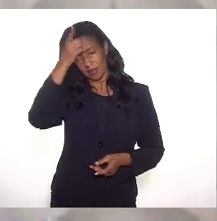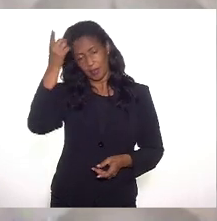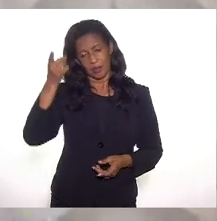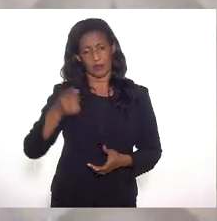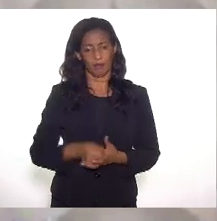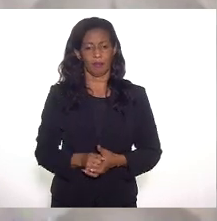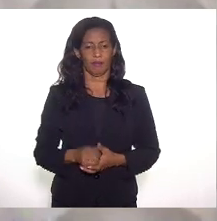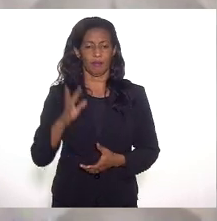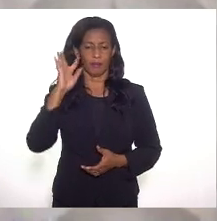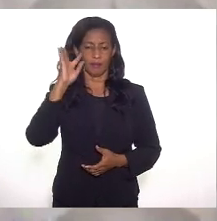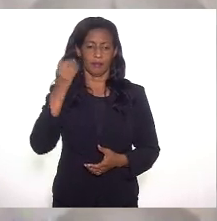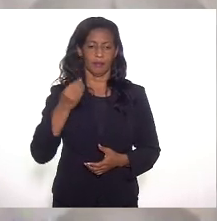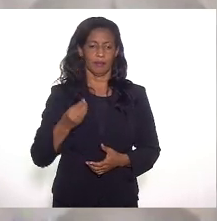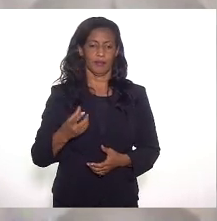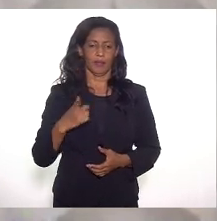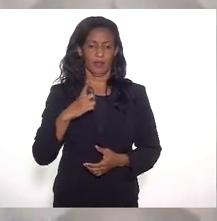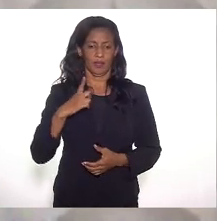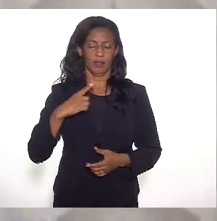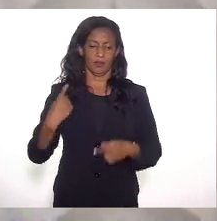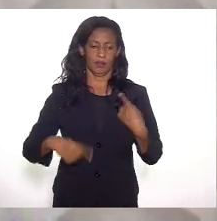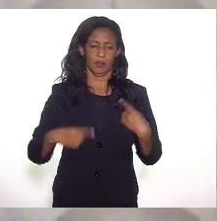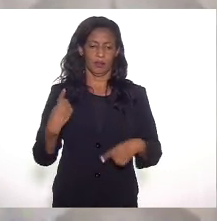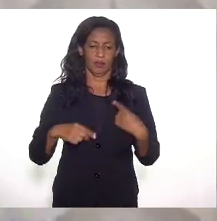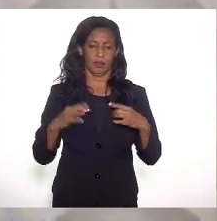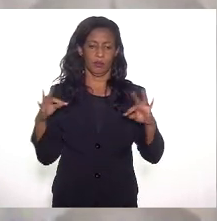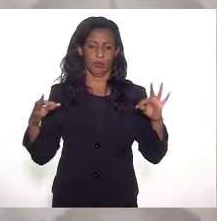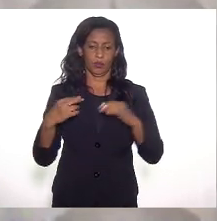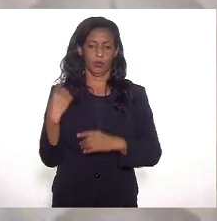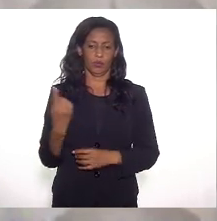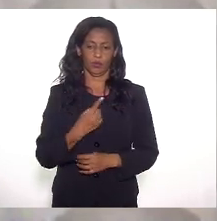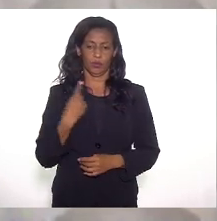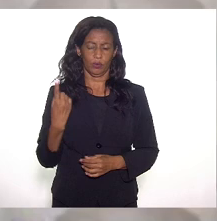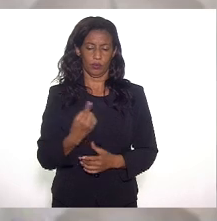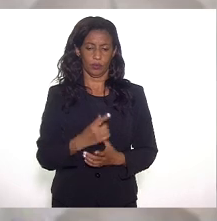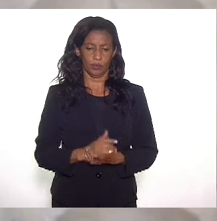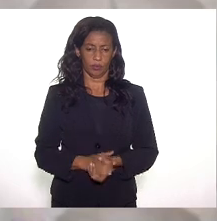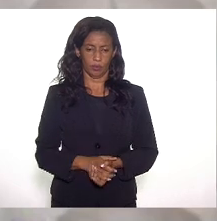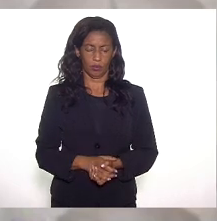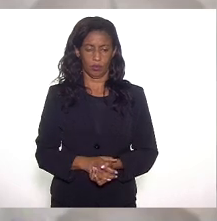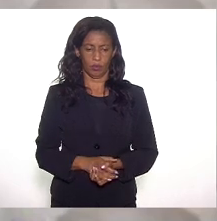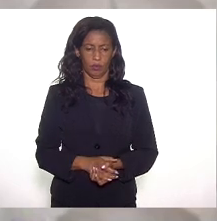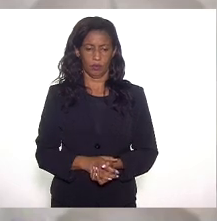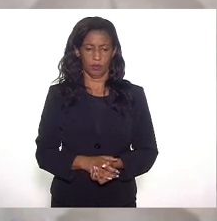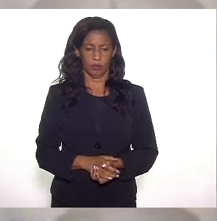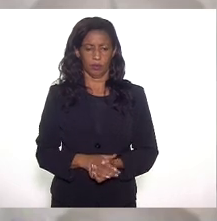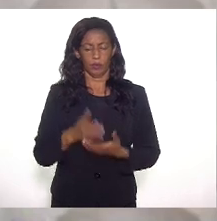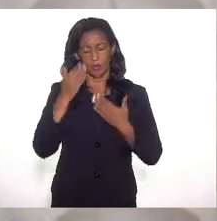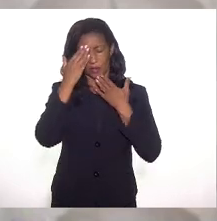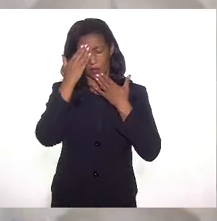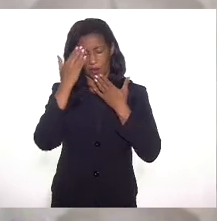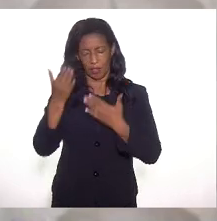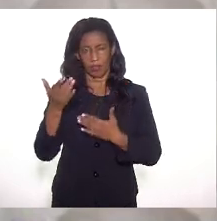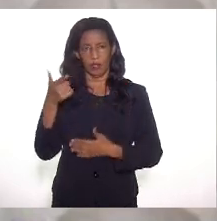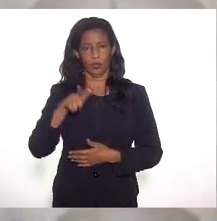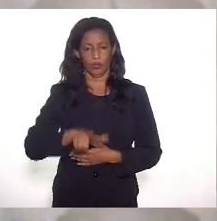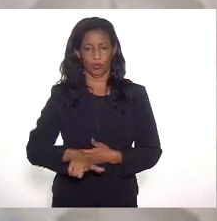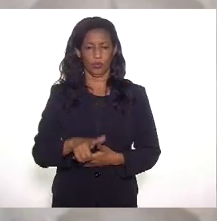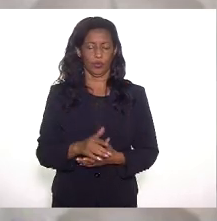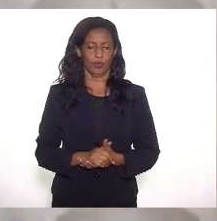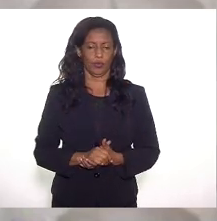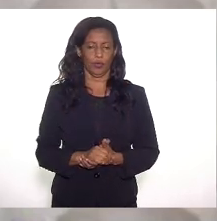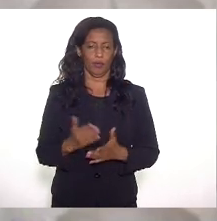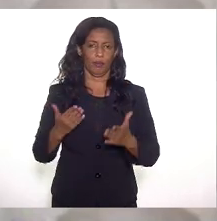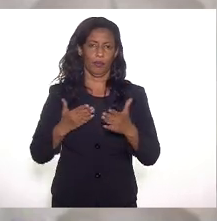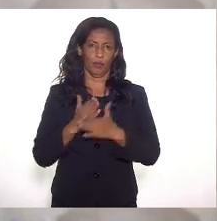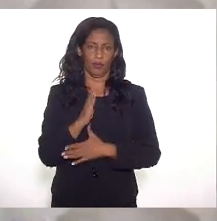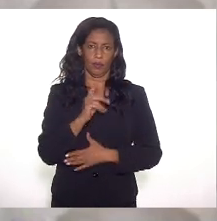e essa decisão seja debatida por todos nós. Eram essas as minhas considerações e agradecendo mais uma vez a